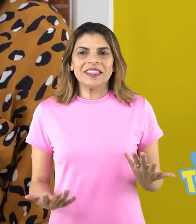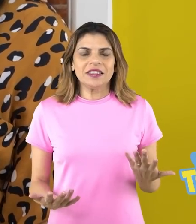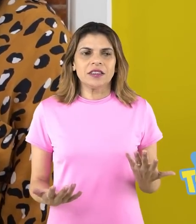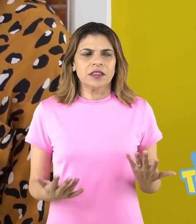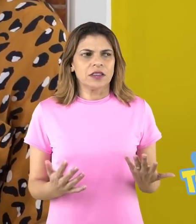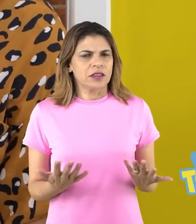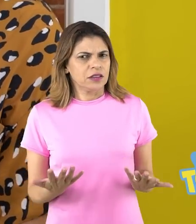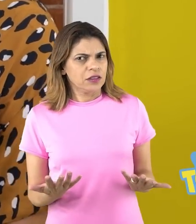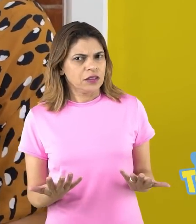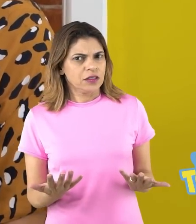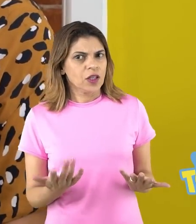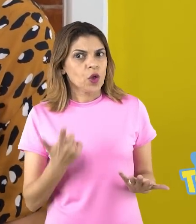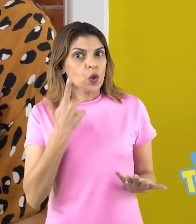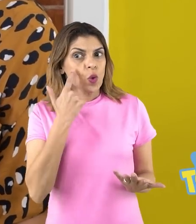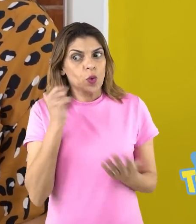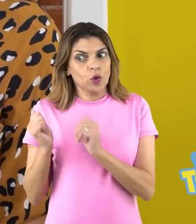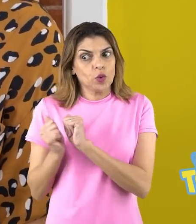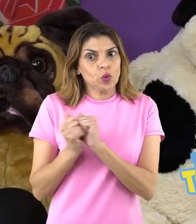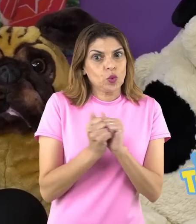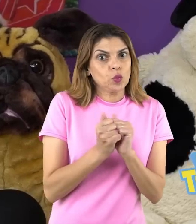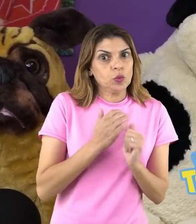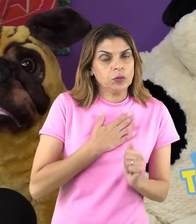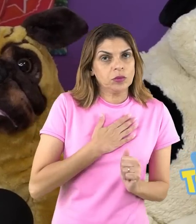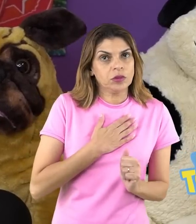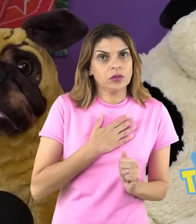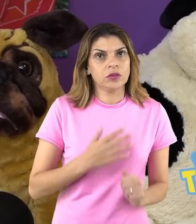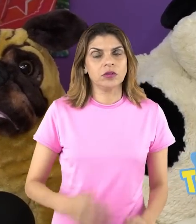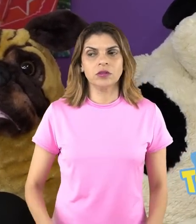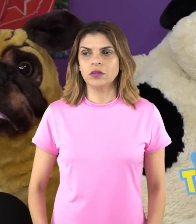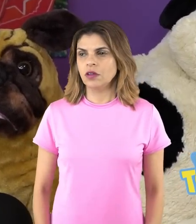é que o Lucas vai ter que ir comigo